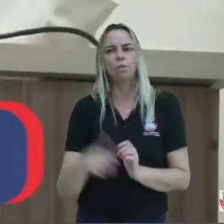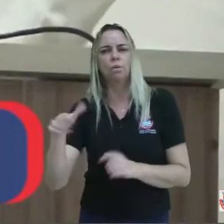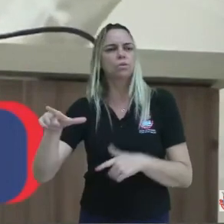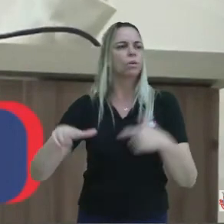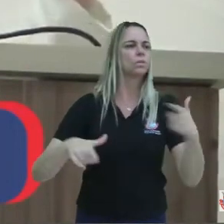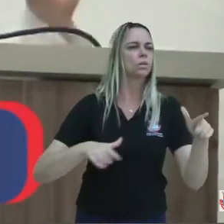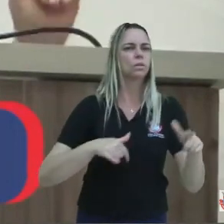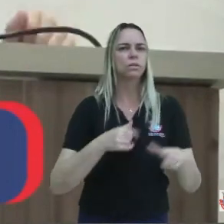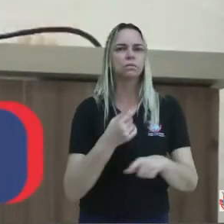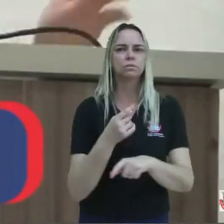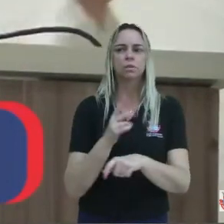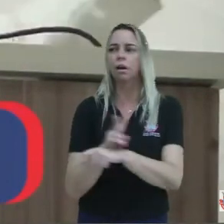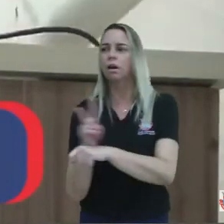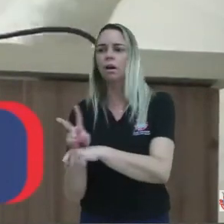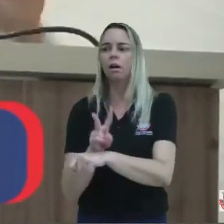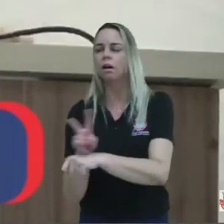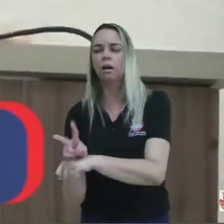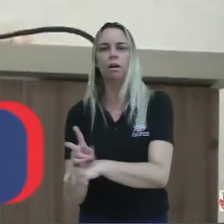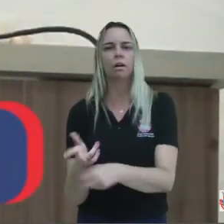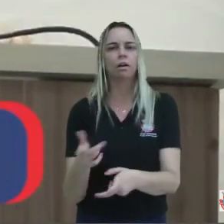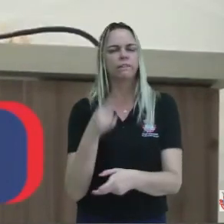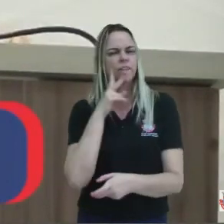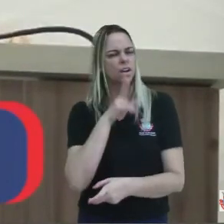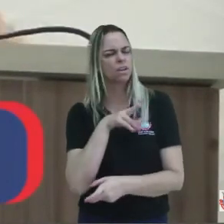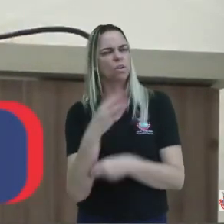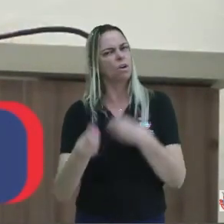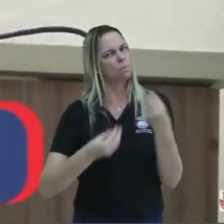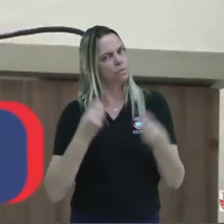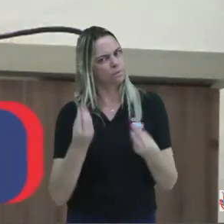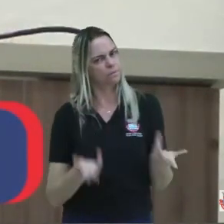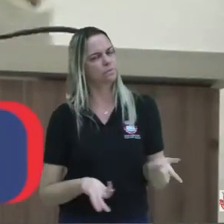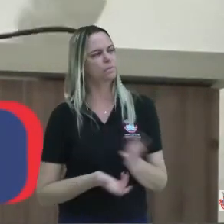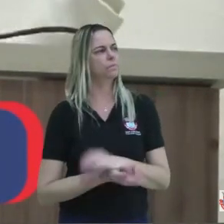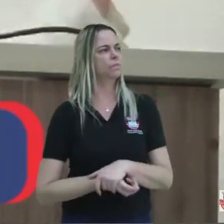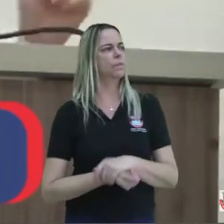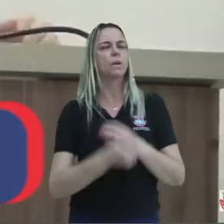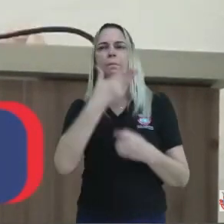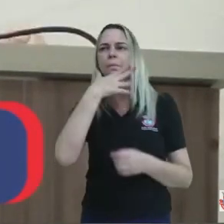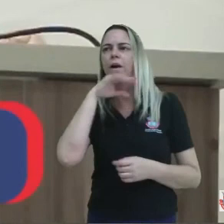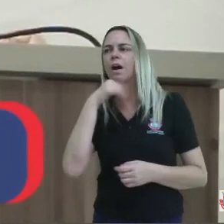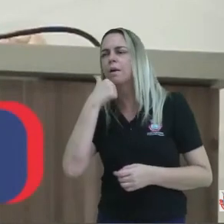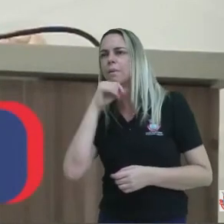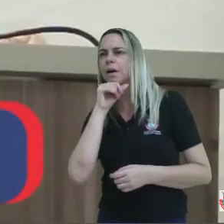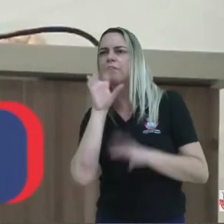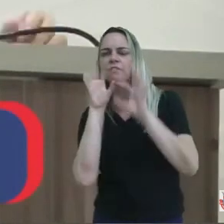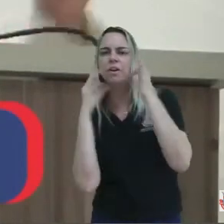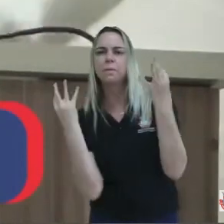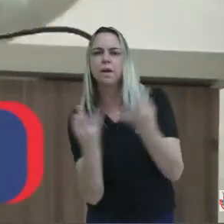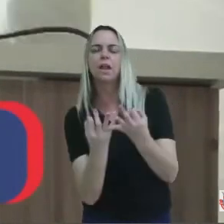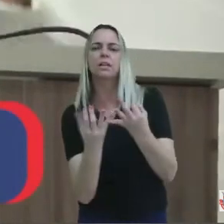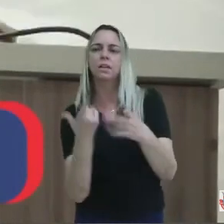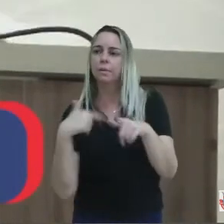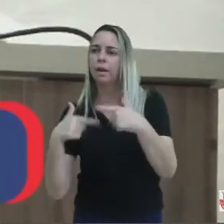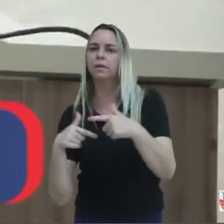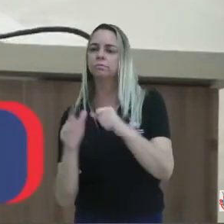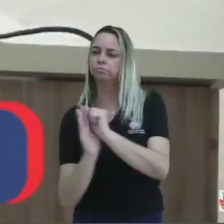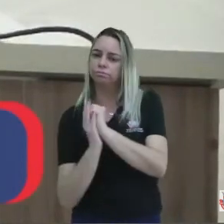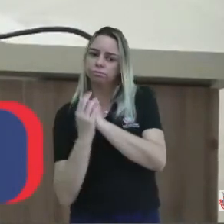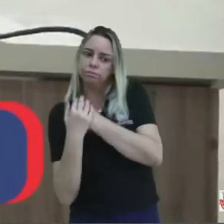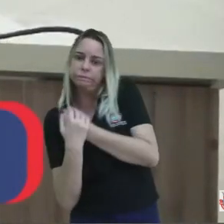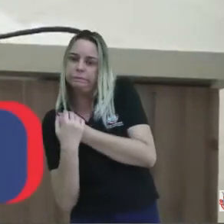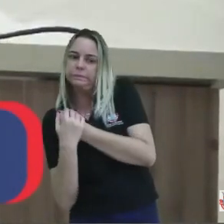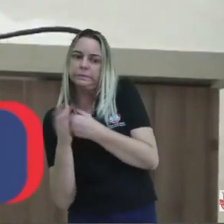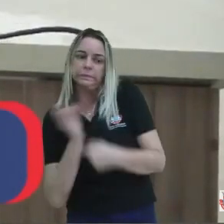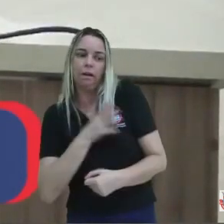indo para Jurubeba, aqui, o Salgado aqui, para sair na Serra do Grongonzo aqui. A gente encontrou uma viatura saindo dali, outra aqui,